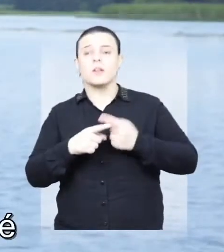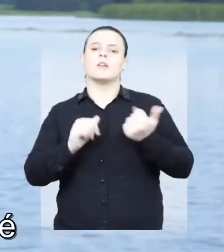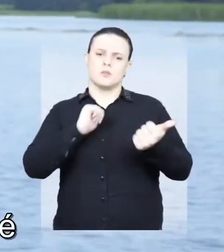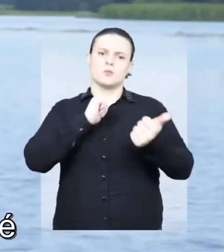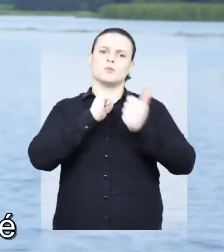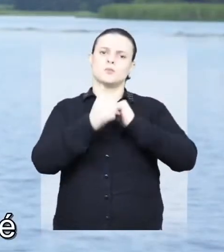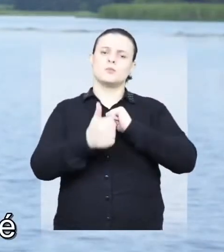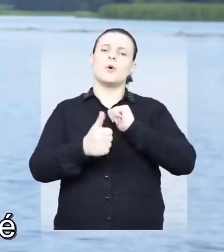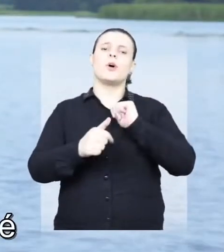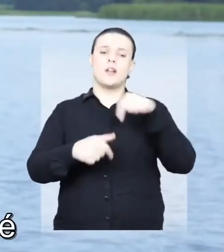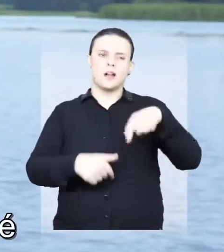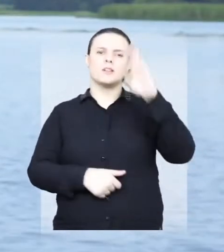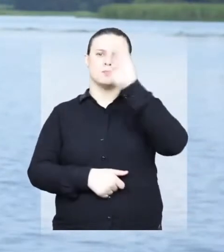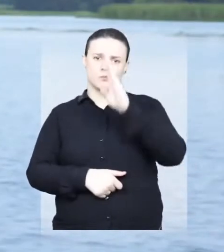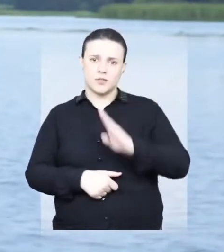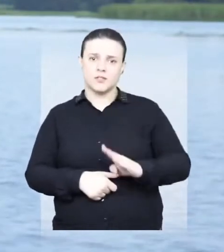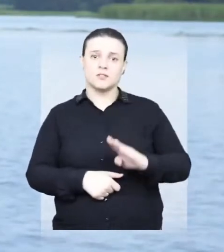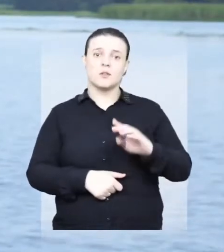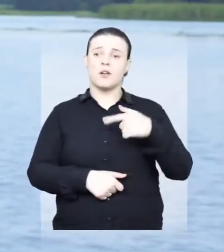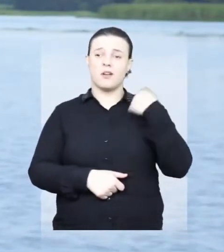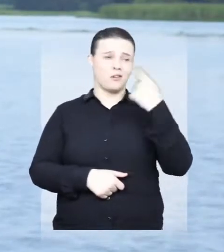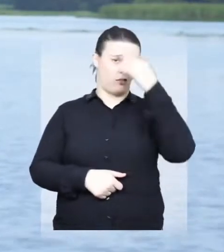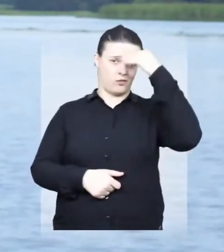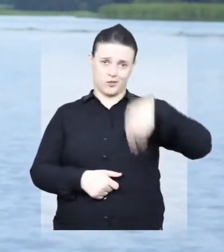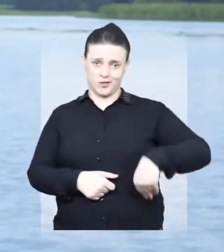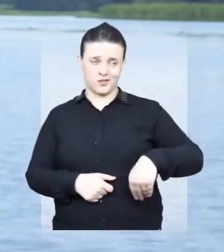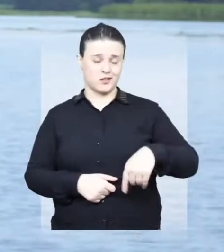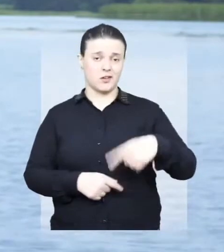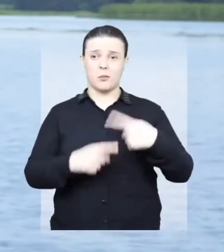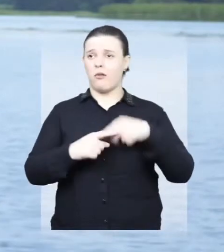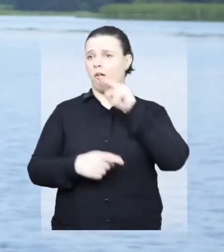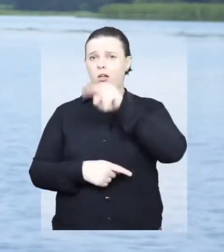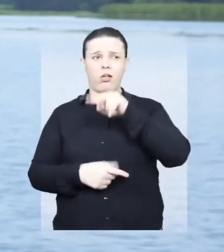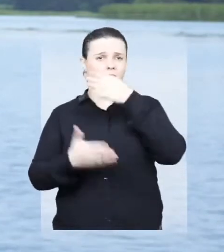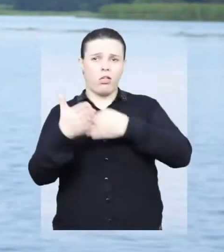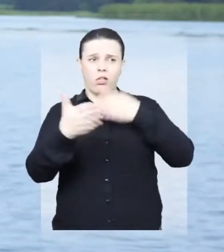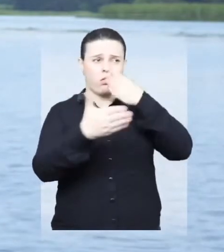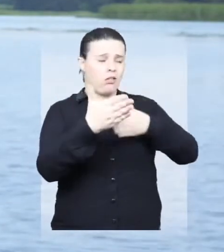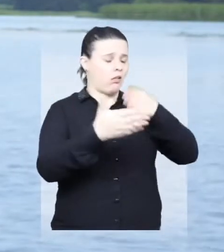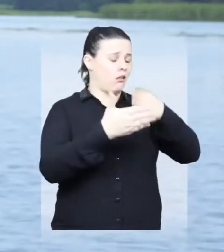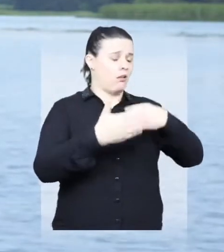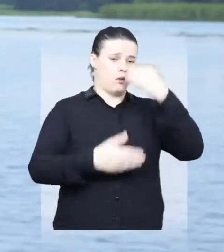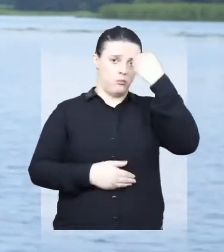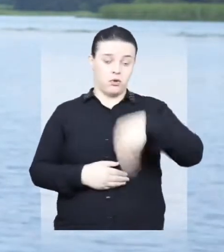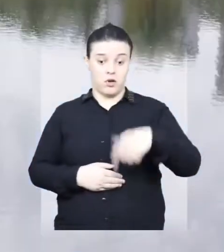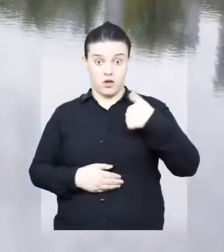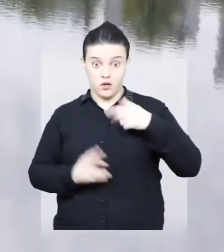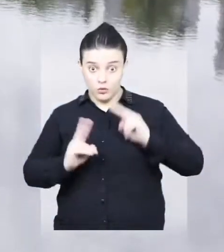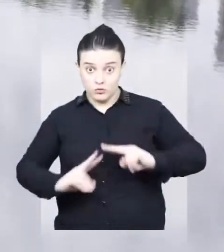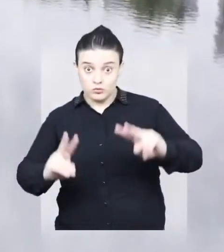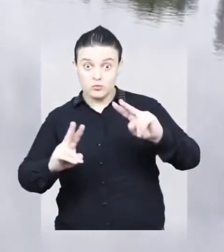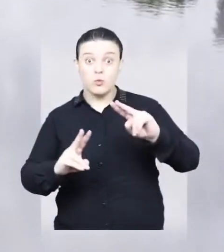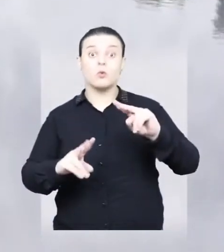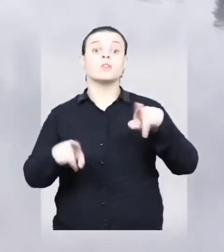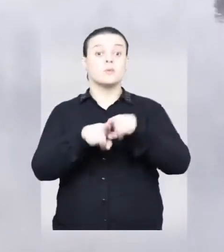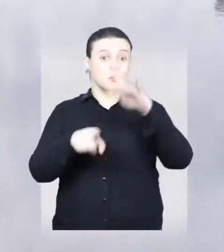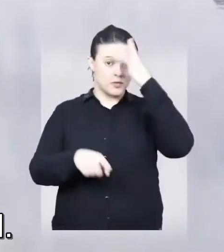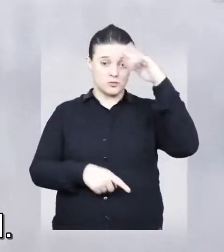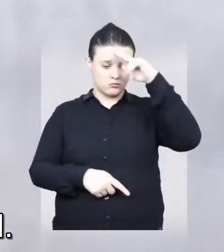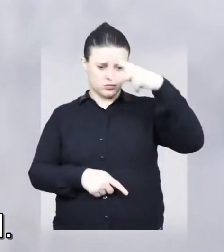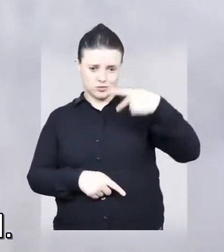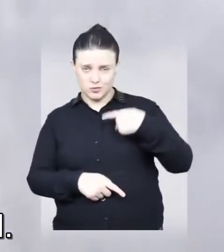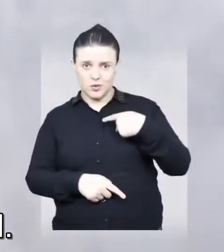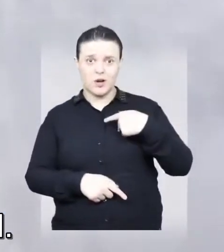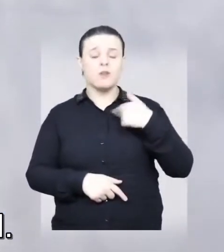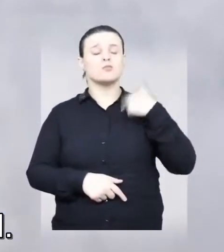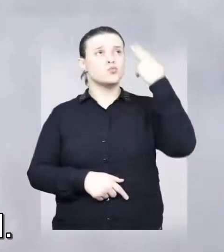o esporte, na verdade, no Brasil é feito pra gente desistir, né? Então, só continua mesmo quem tem um projeto pessoal, quem